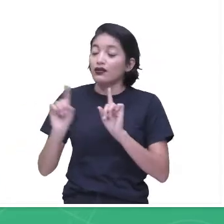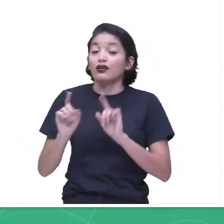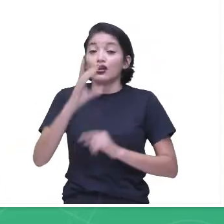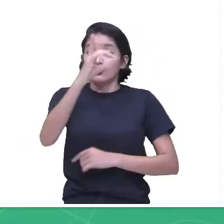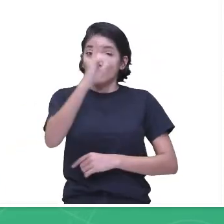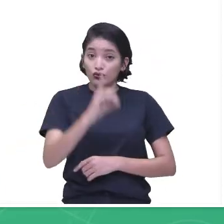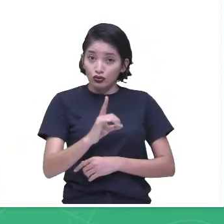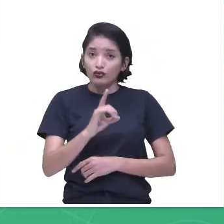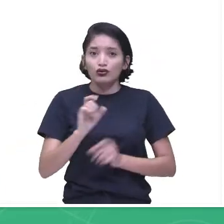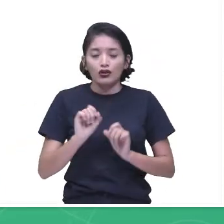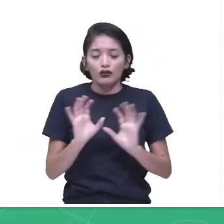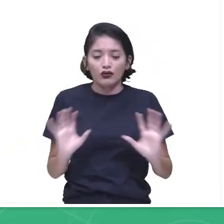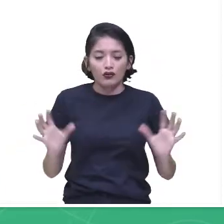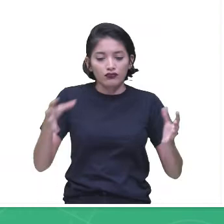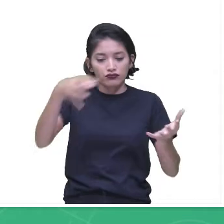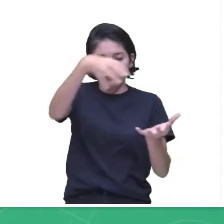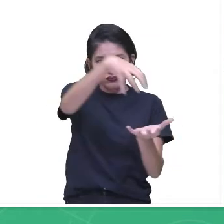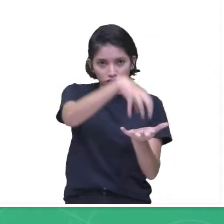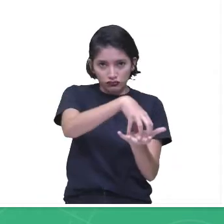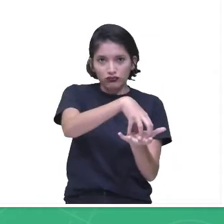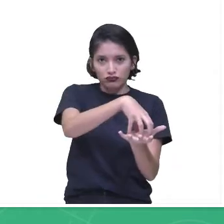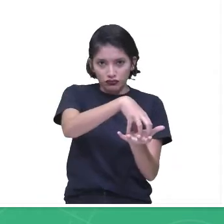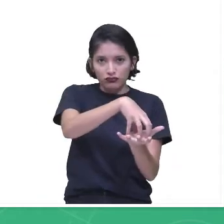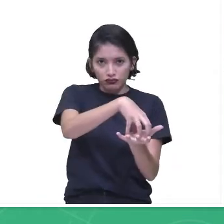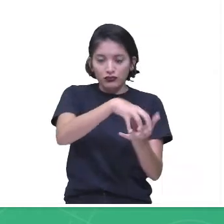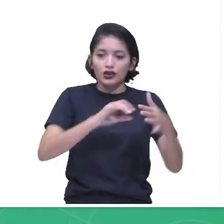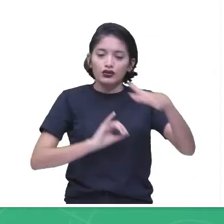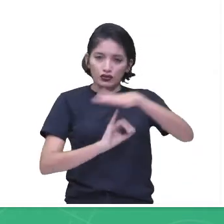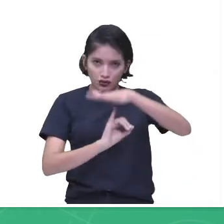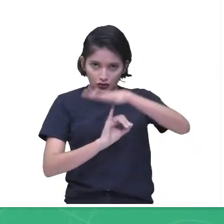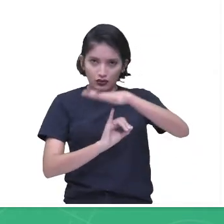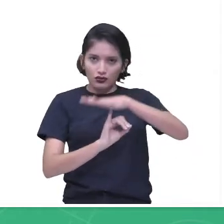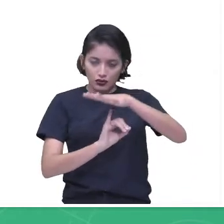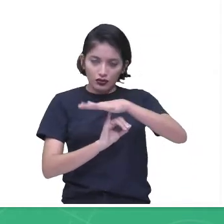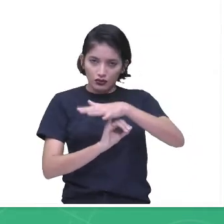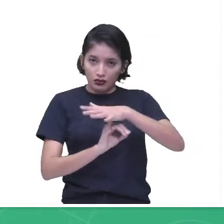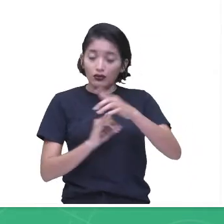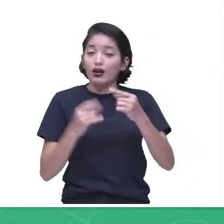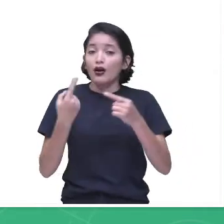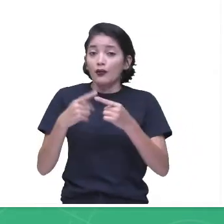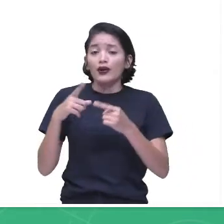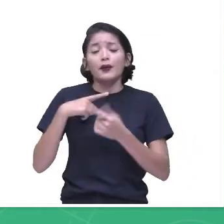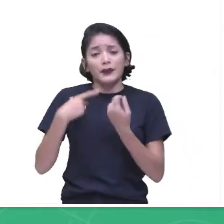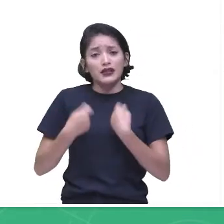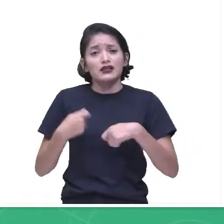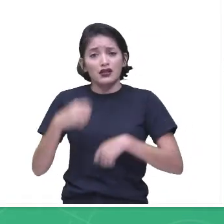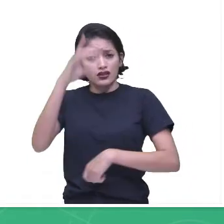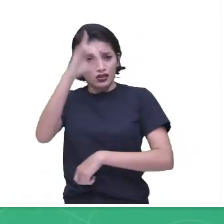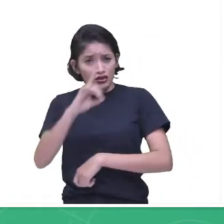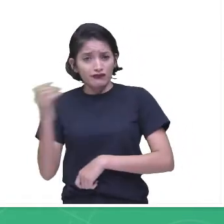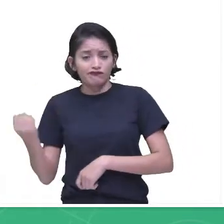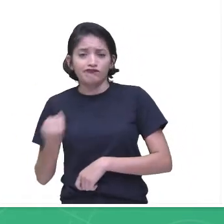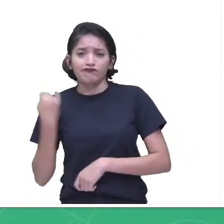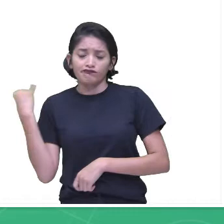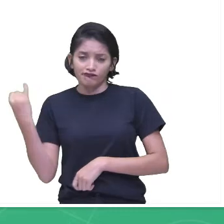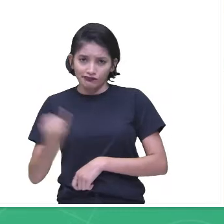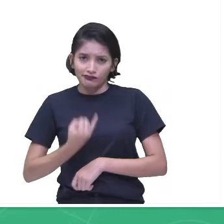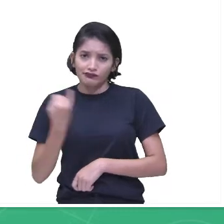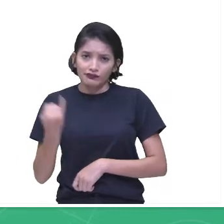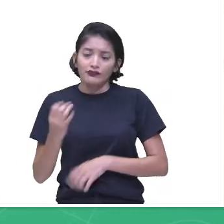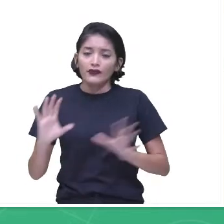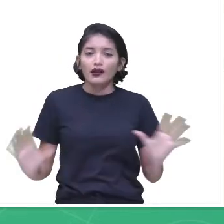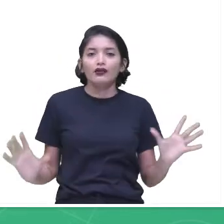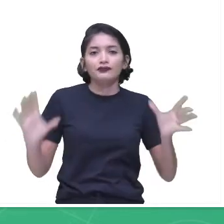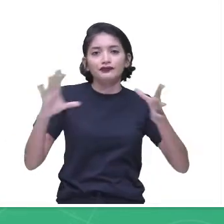uma instituição, né? E é importante que esses direitos existem porque eles estão